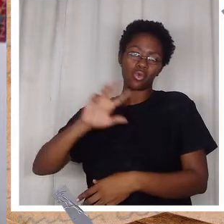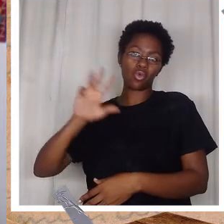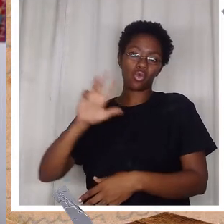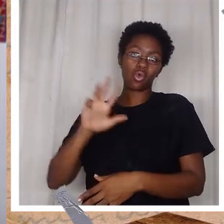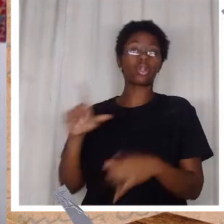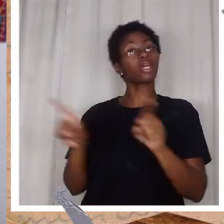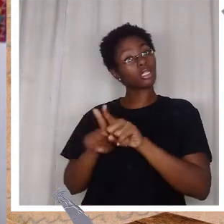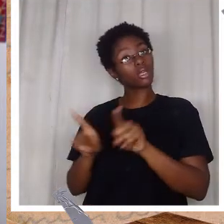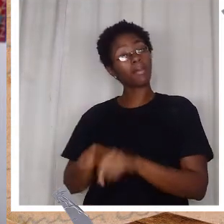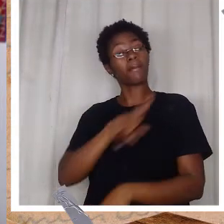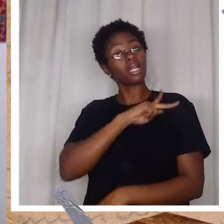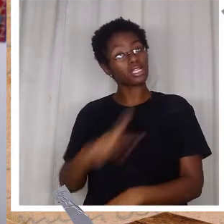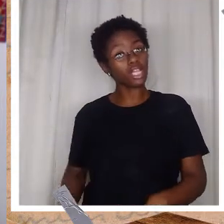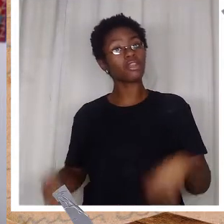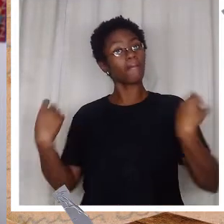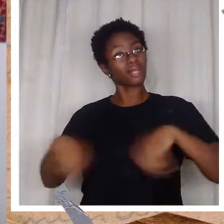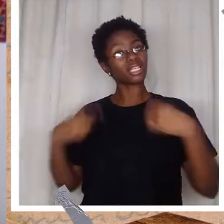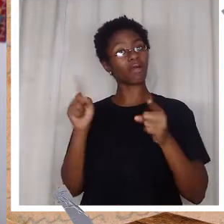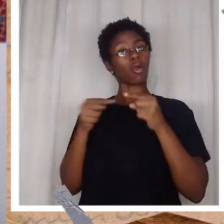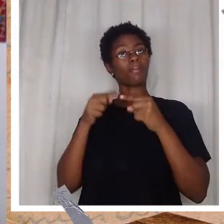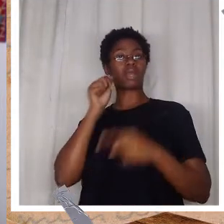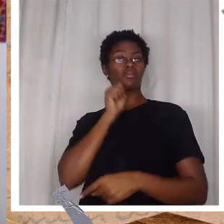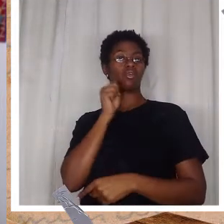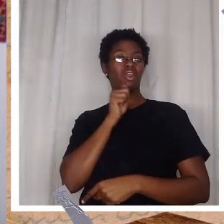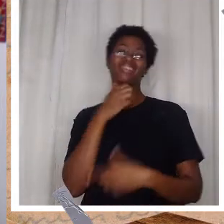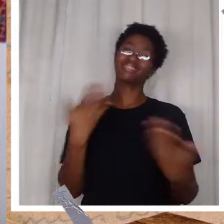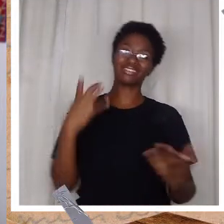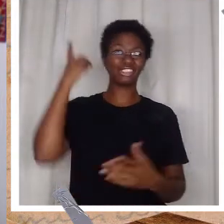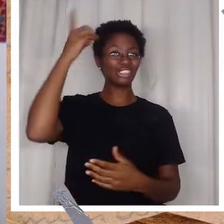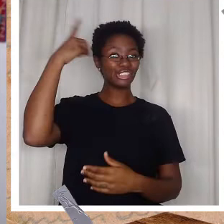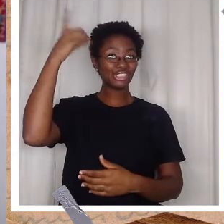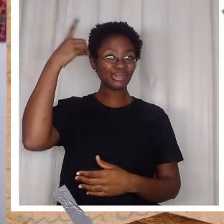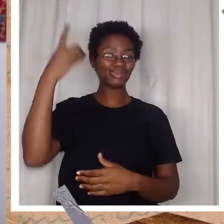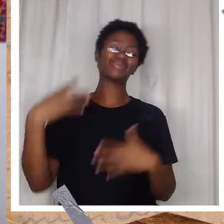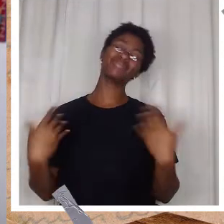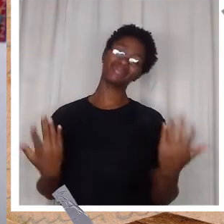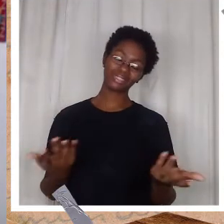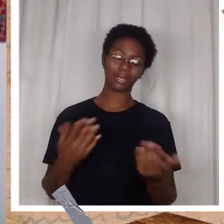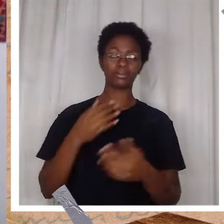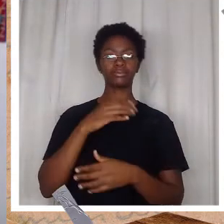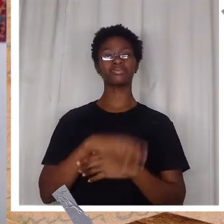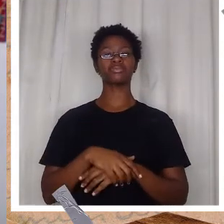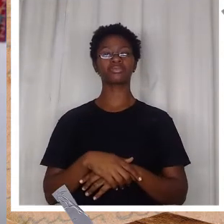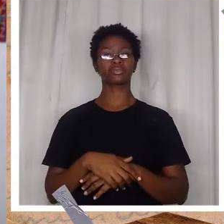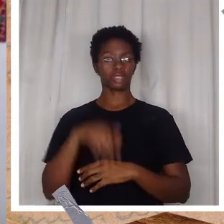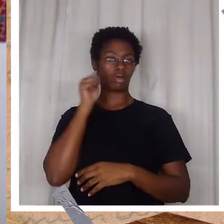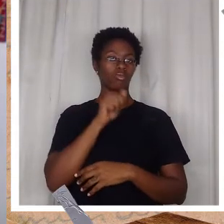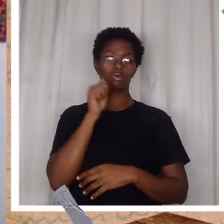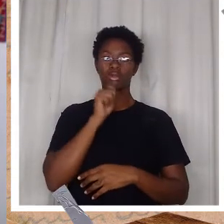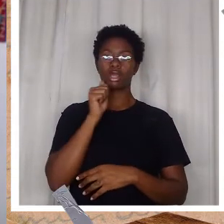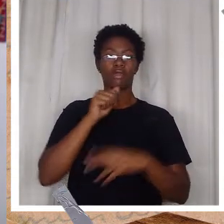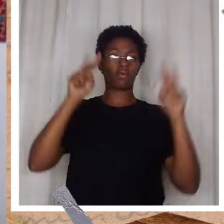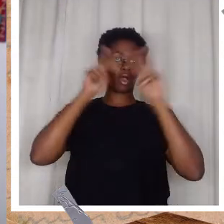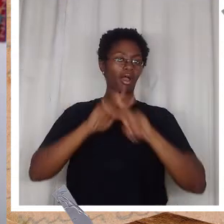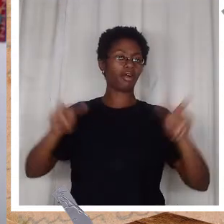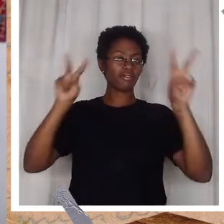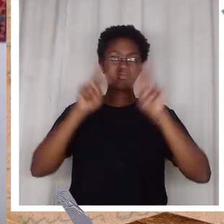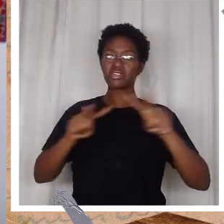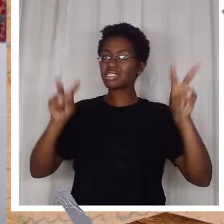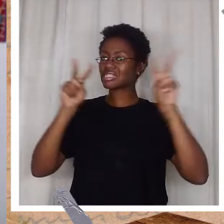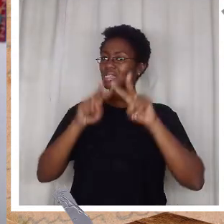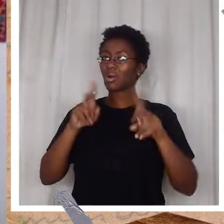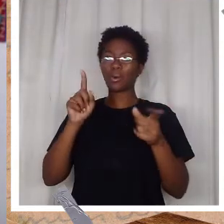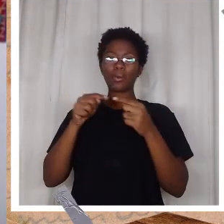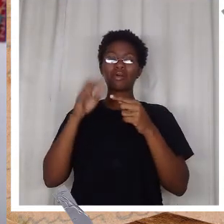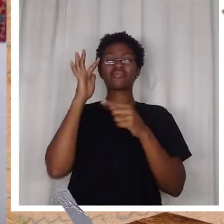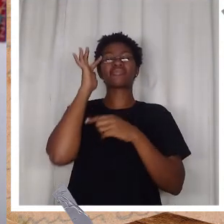deveríamos ser presididos por uma mulher. Então, era uma mulher que, de fato, estava à frente do seu tempo. O